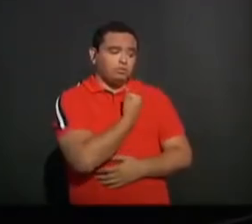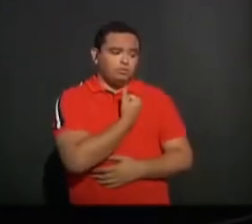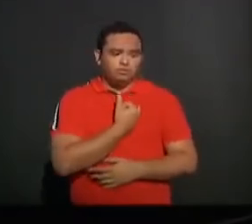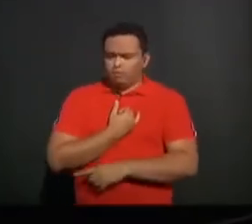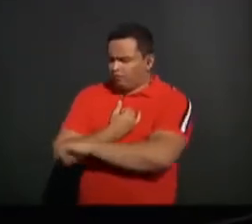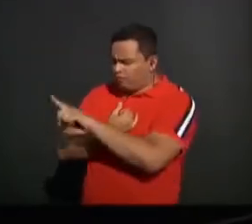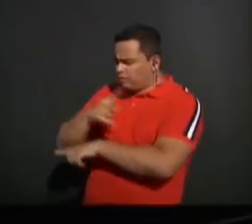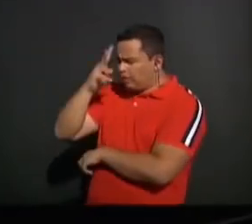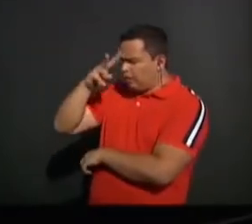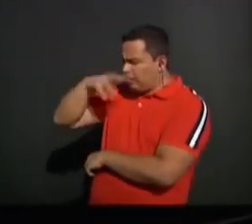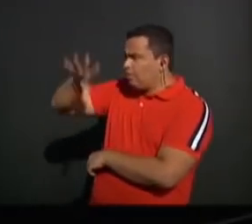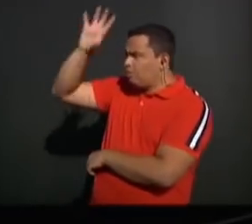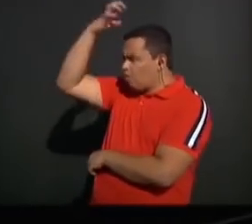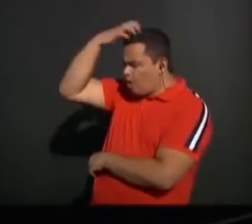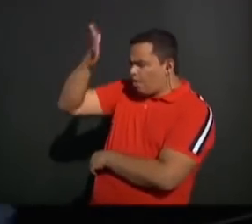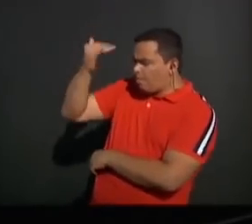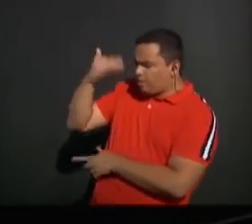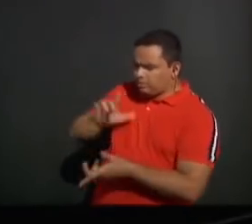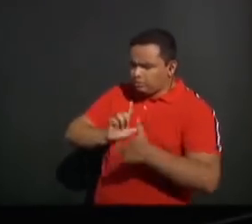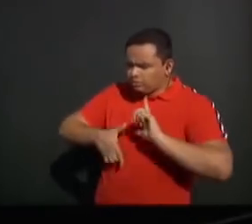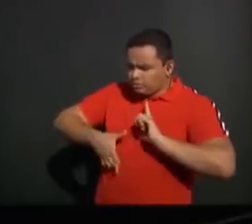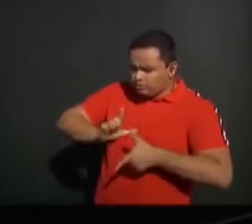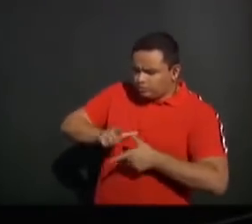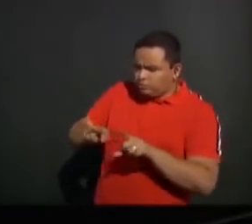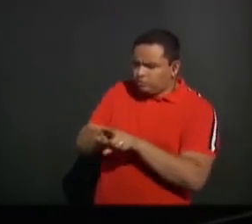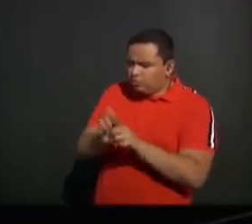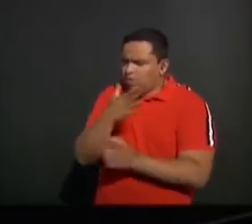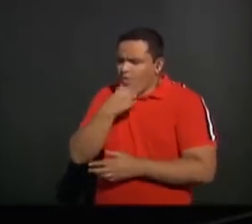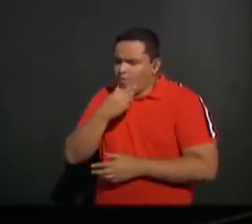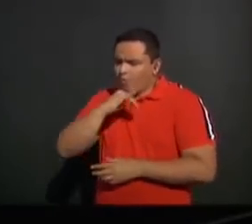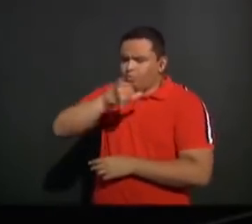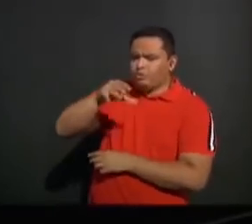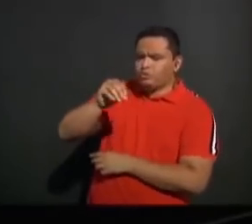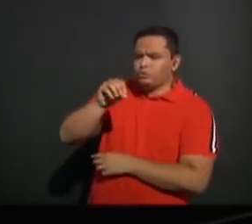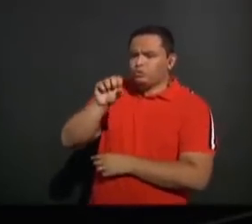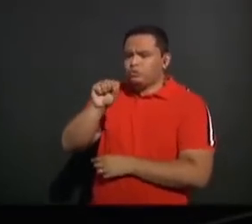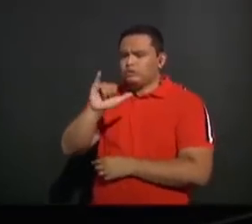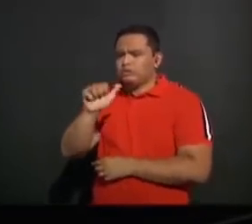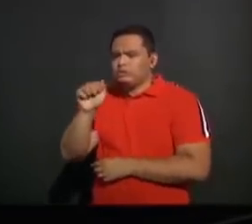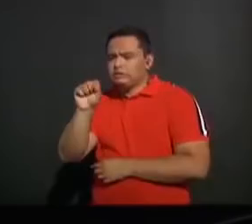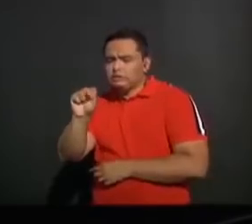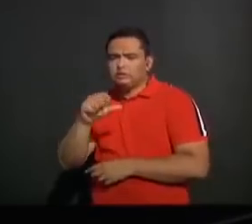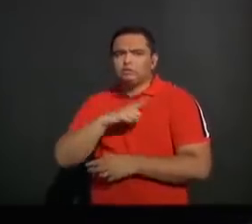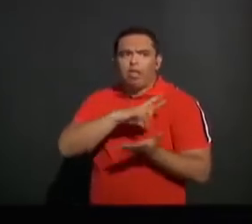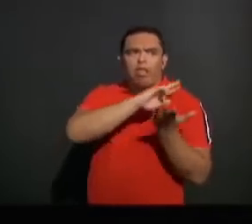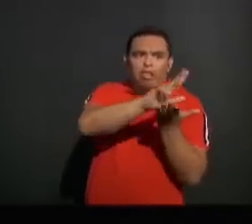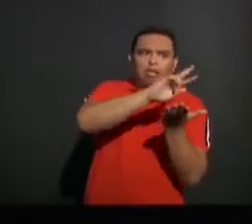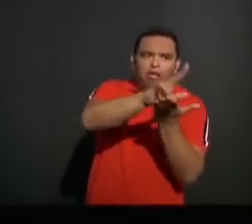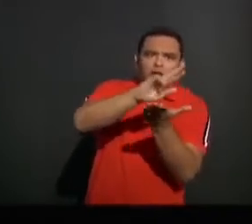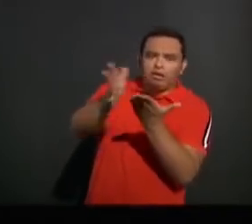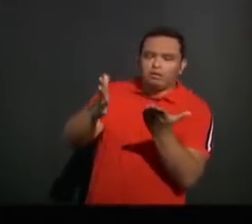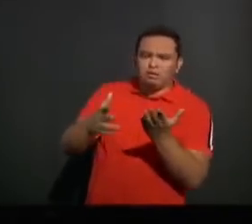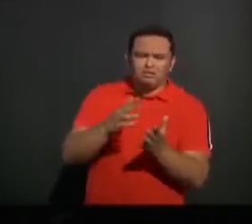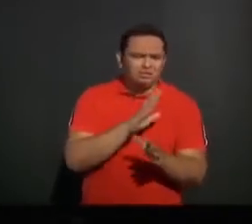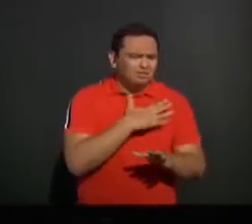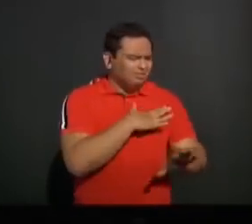rei Acasias que reinava em Israel, enquanto Josias era rei em Judá, quando o profeta Amazias? Falei: vovô,